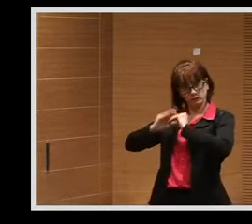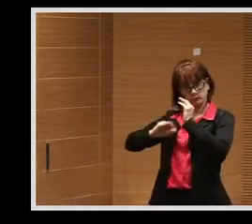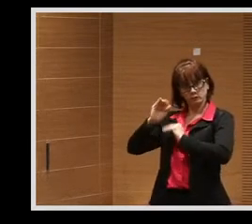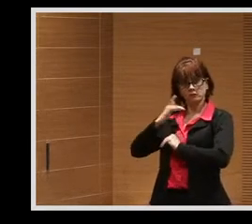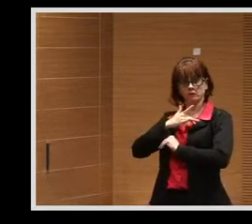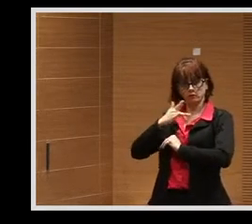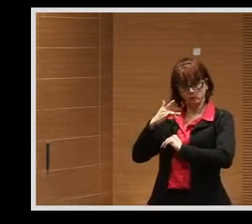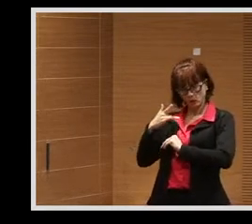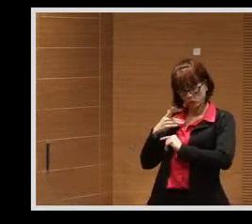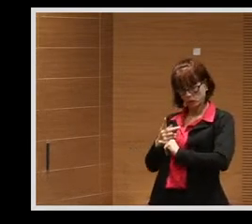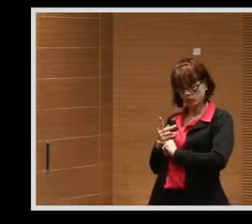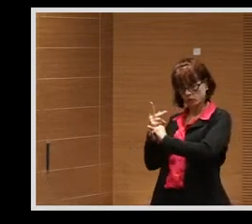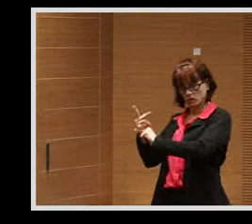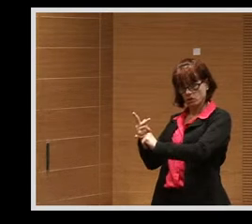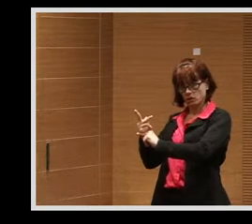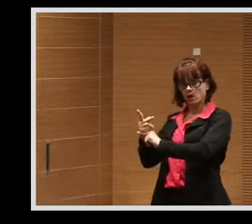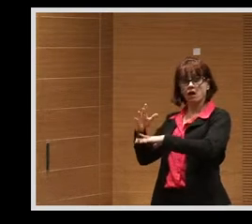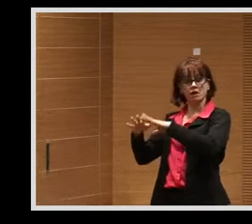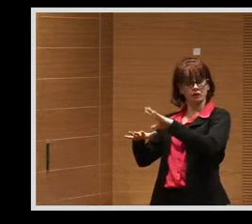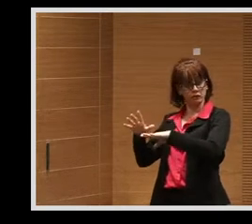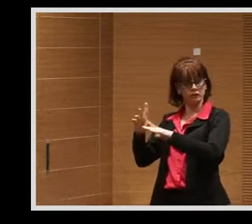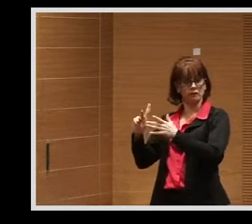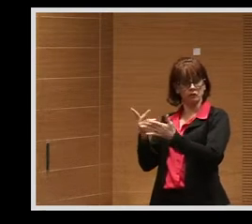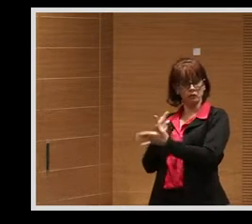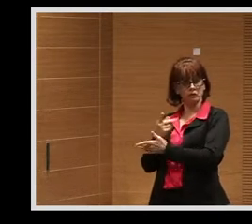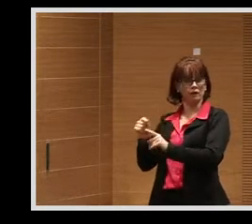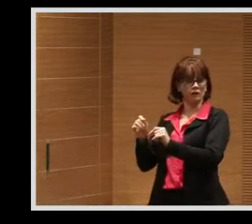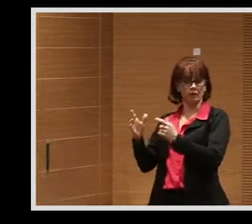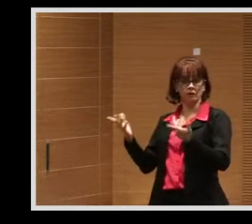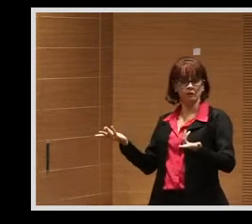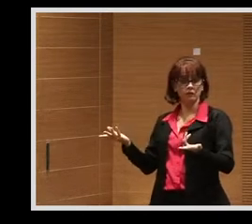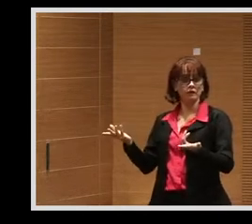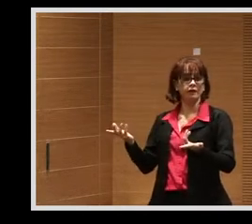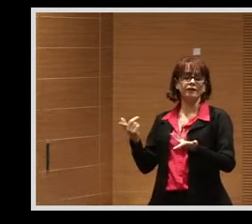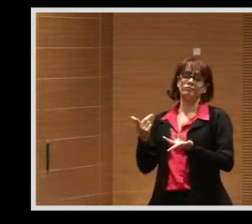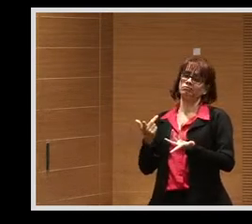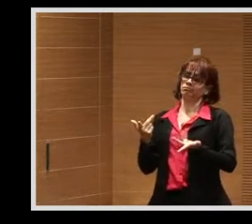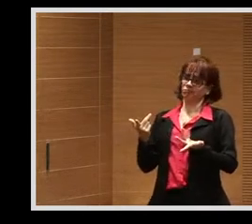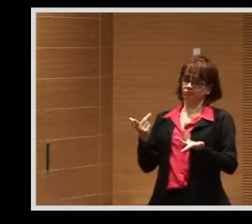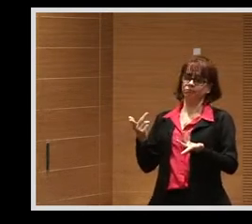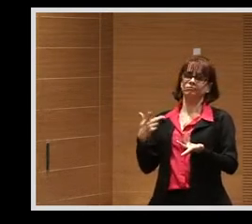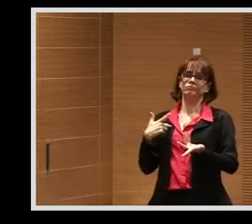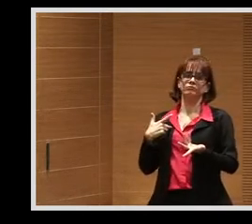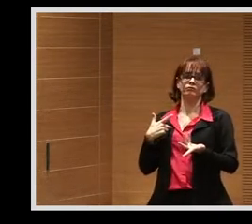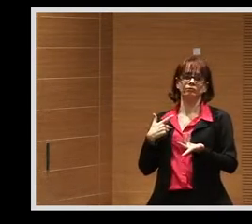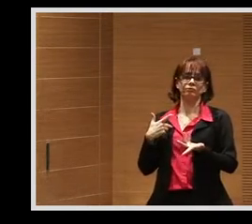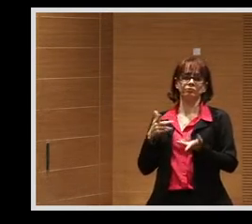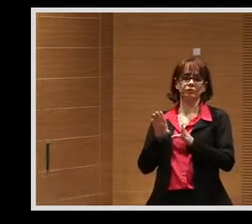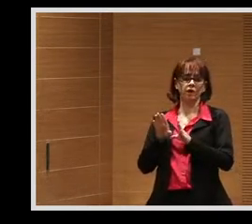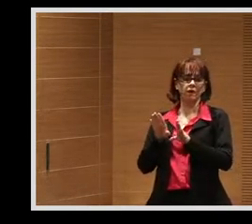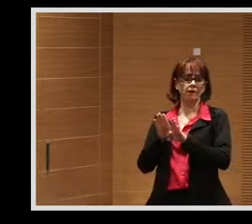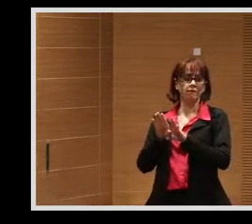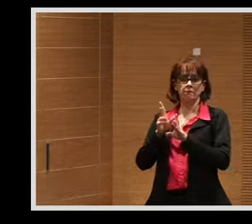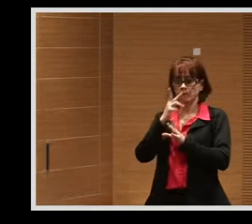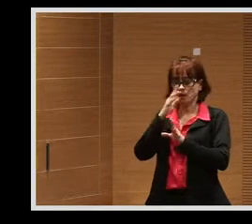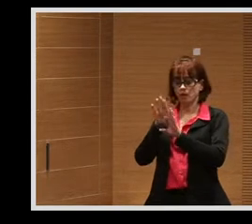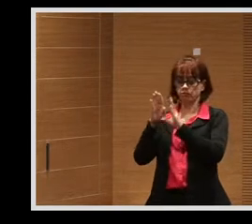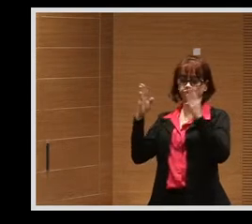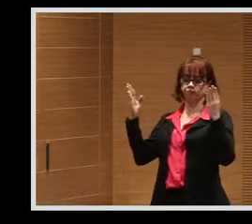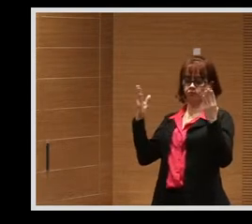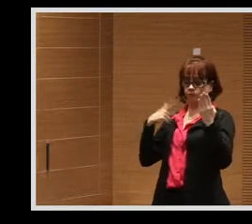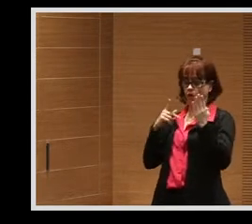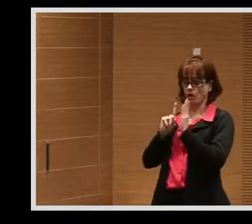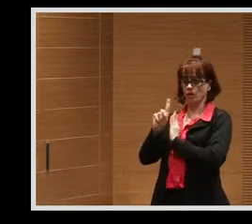gente recorre e, às vezes, acaba abrindo essa porta. Então, o que a Secretaria de Educação lá faz é oferecer,